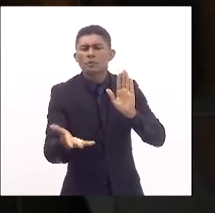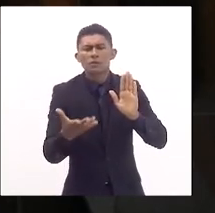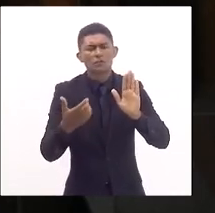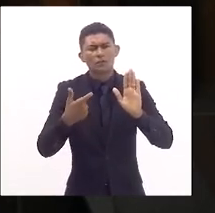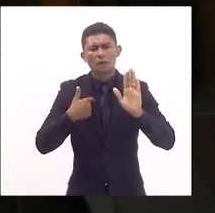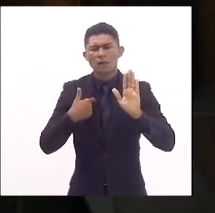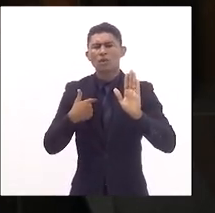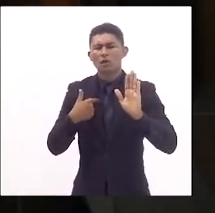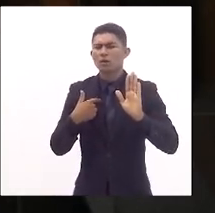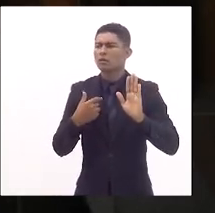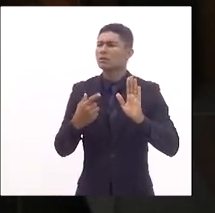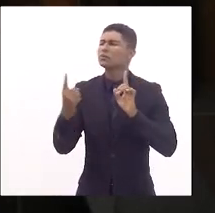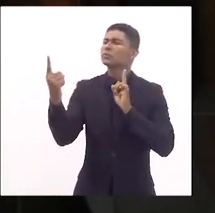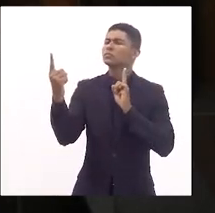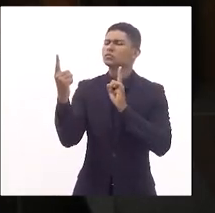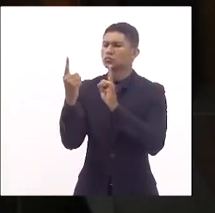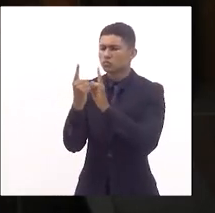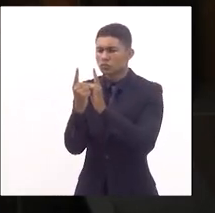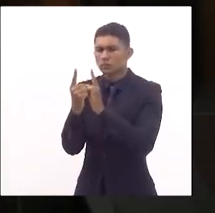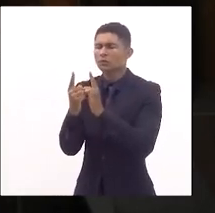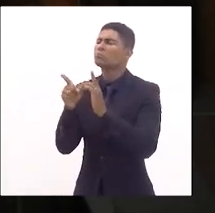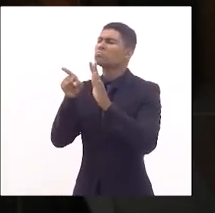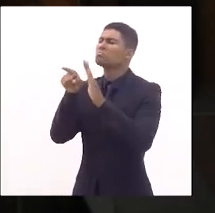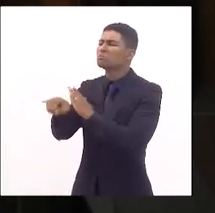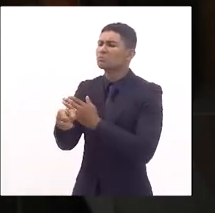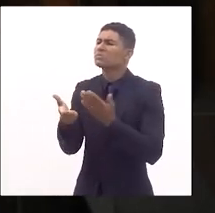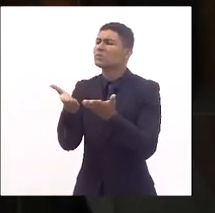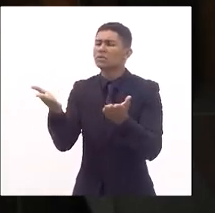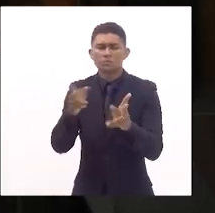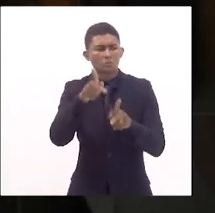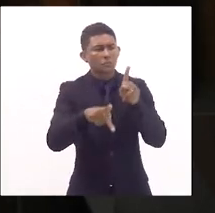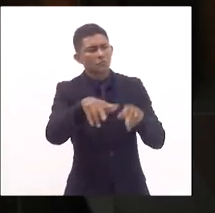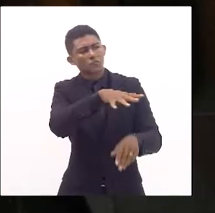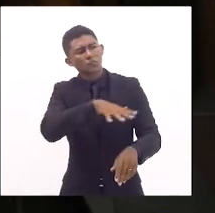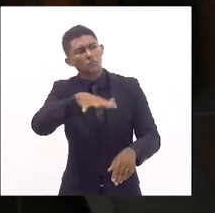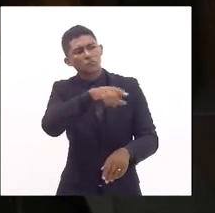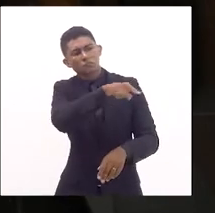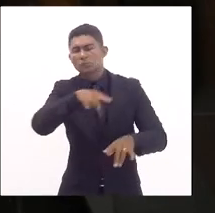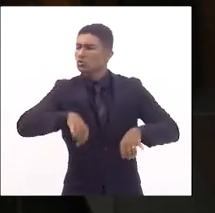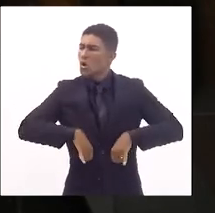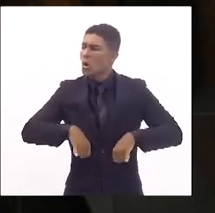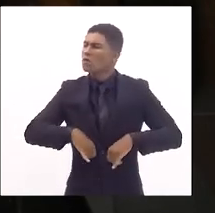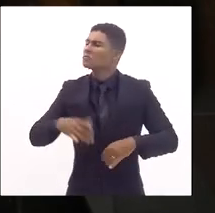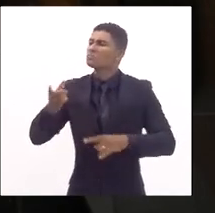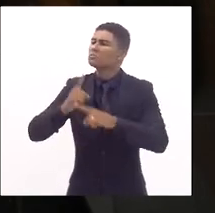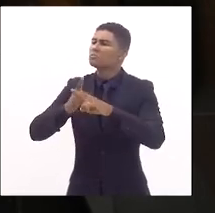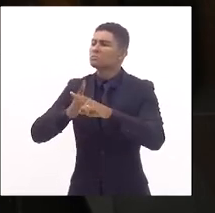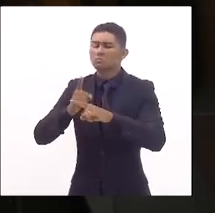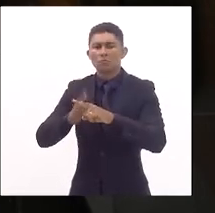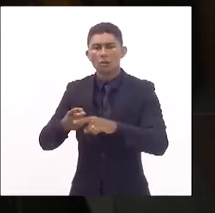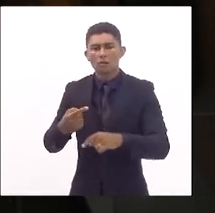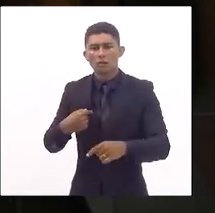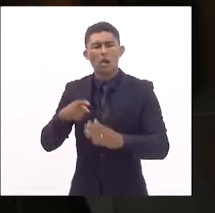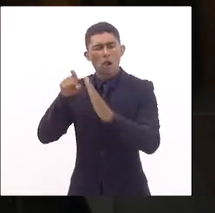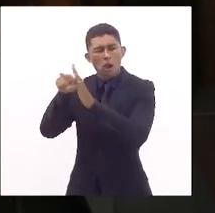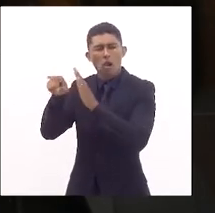essa falta de respeito com a população de Araruama Eis que surge